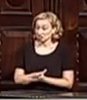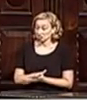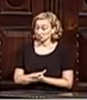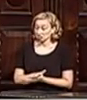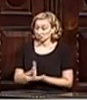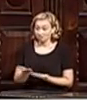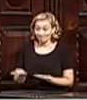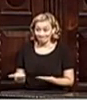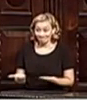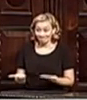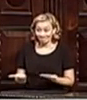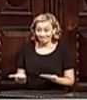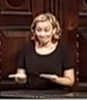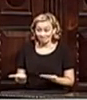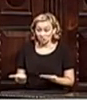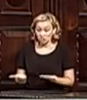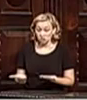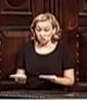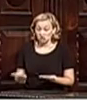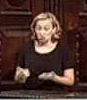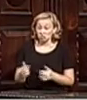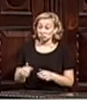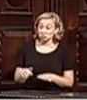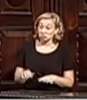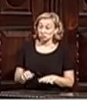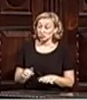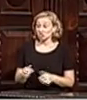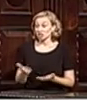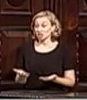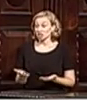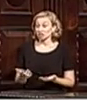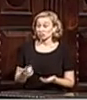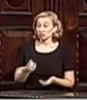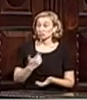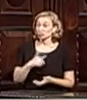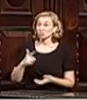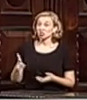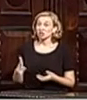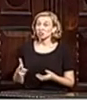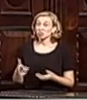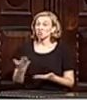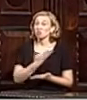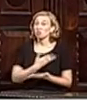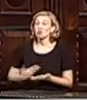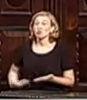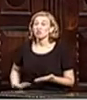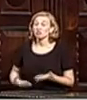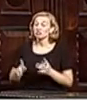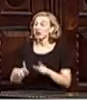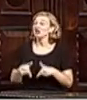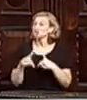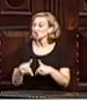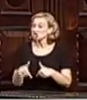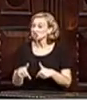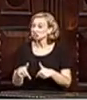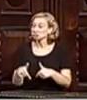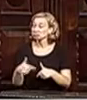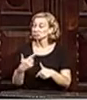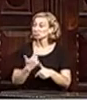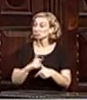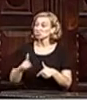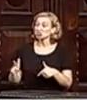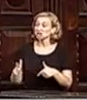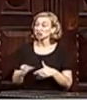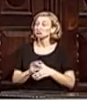do Rio de Janeiro. Não é exagero dizer que nós não temos mais governo no Rio de Janeiro, que não existe mais comando, pois